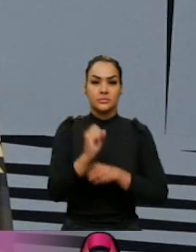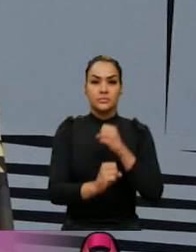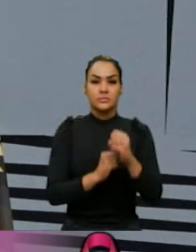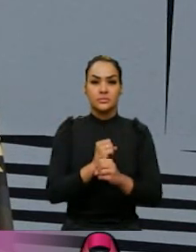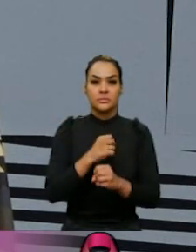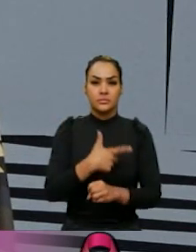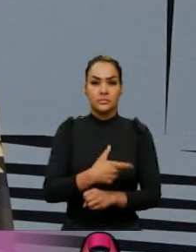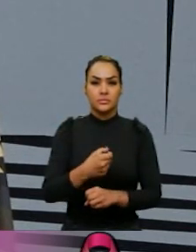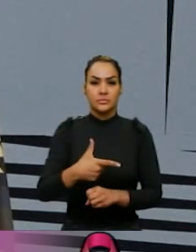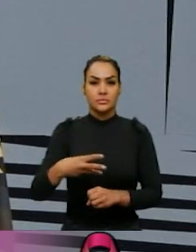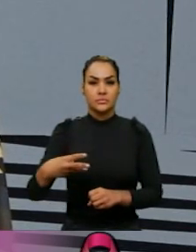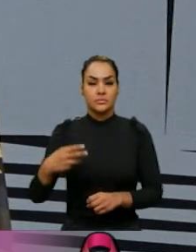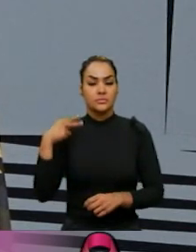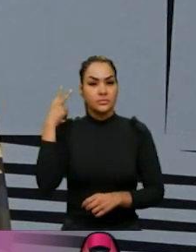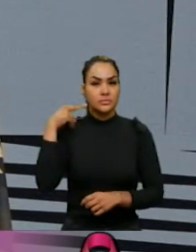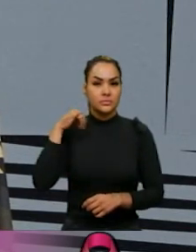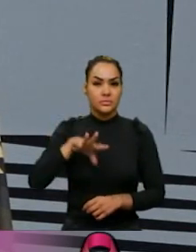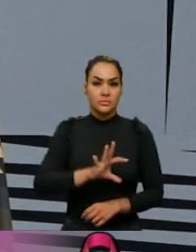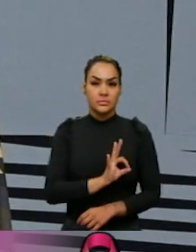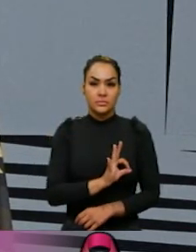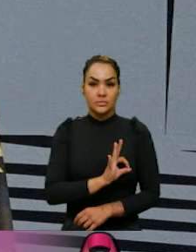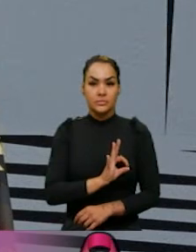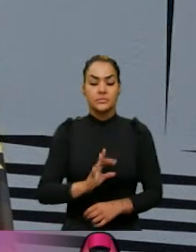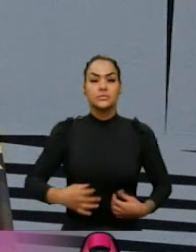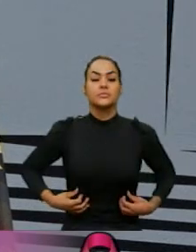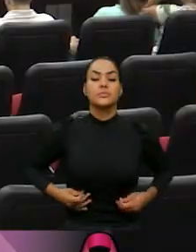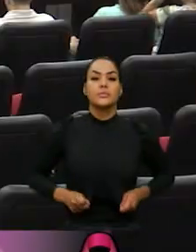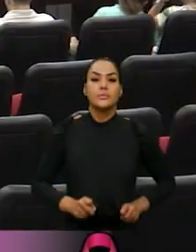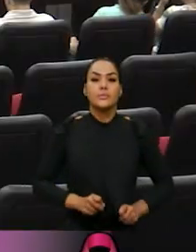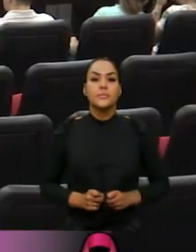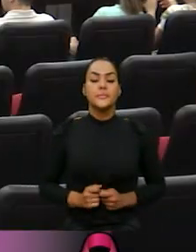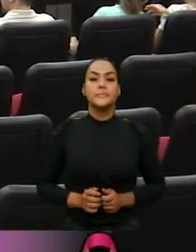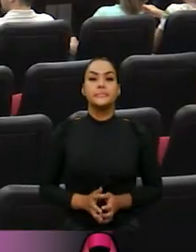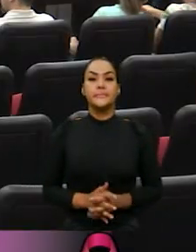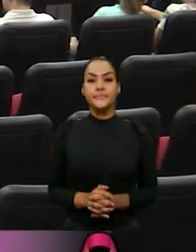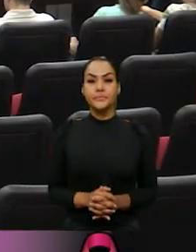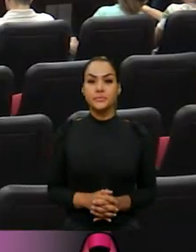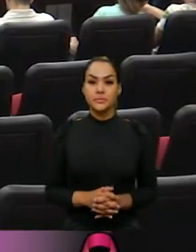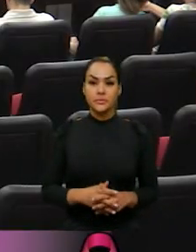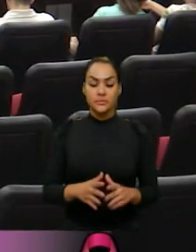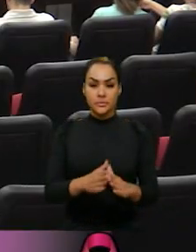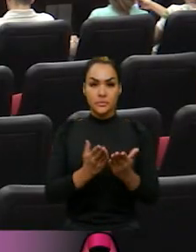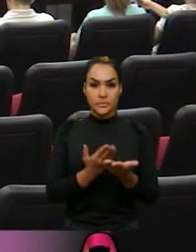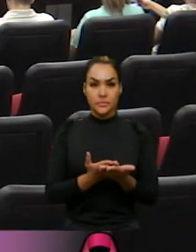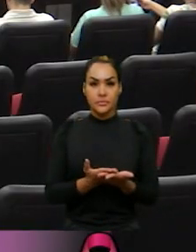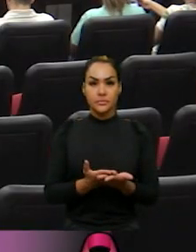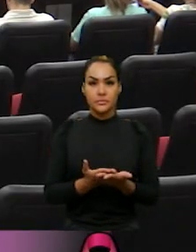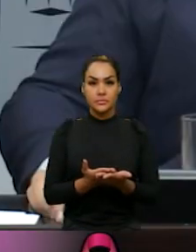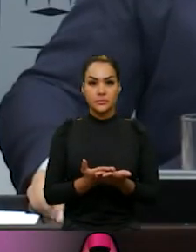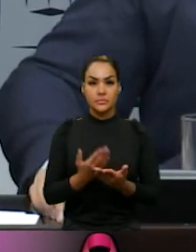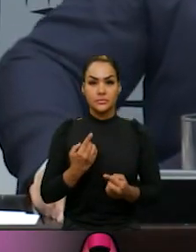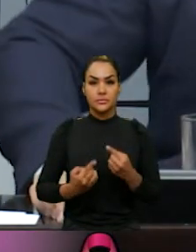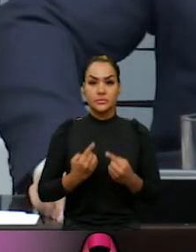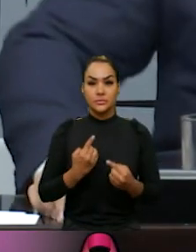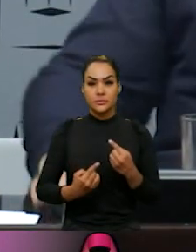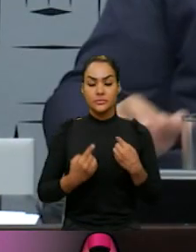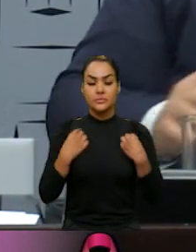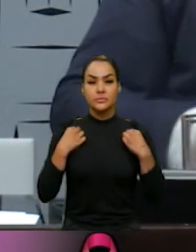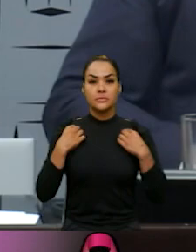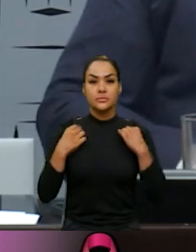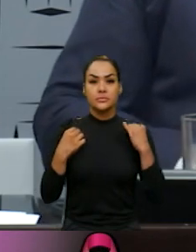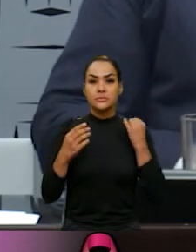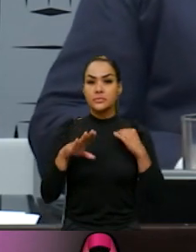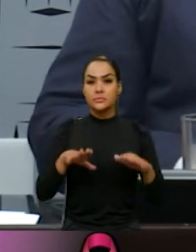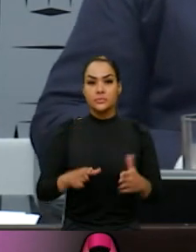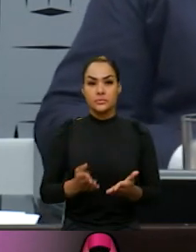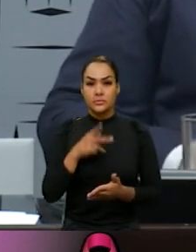2023, Dr. Jaime, vereador PSDB. O requerimento está em discussão. Com a palavra